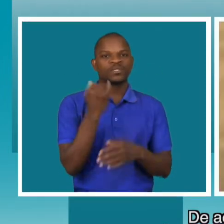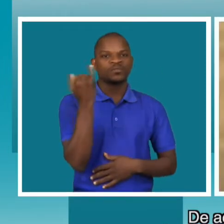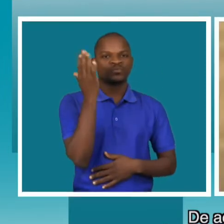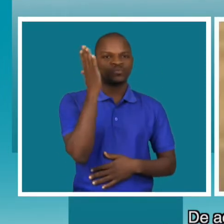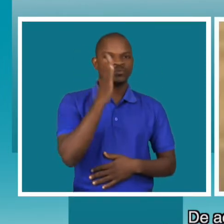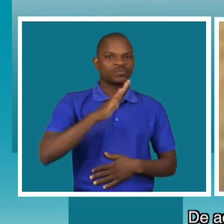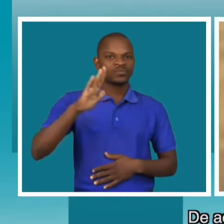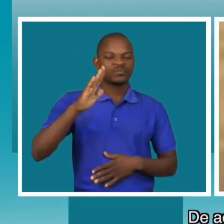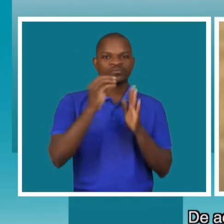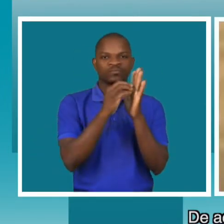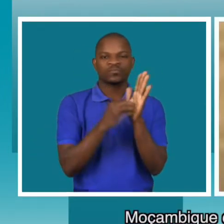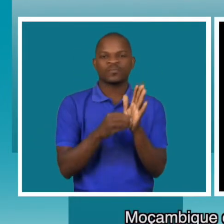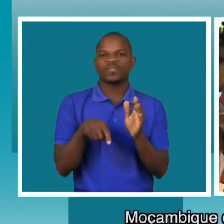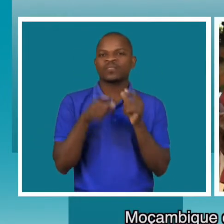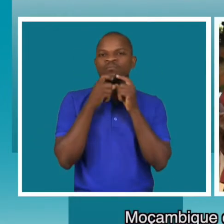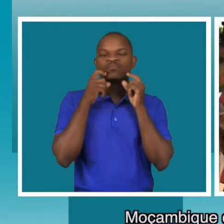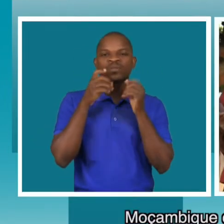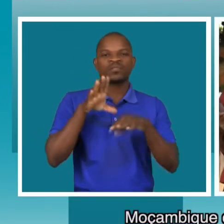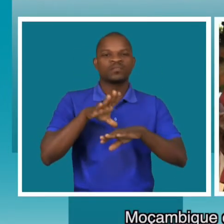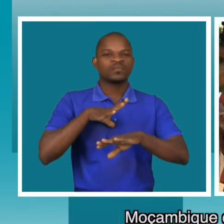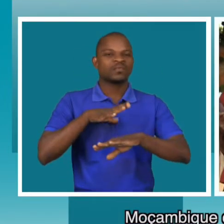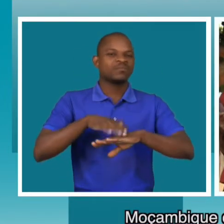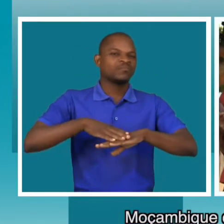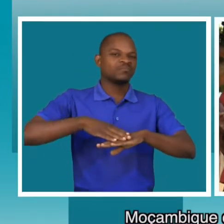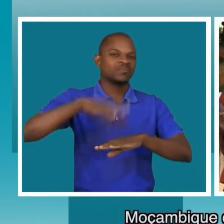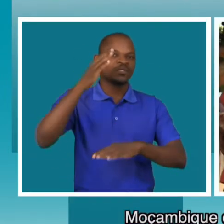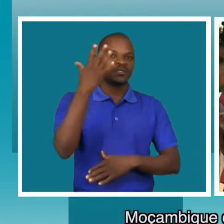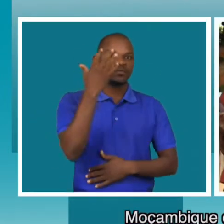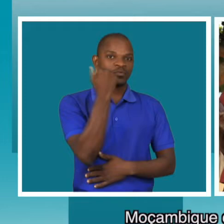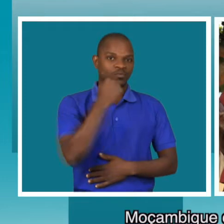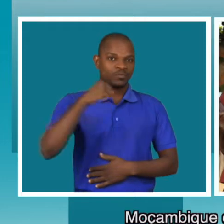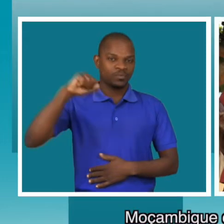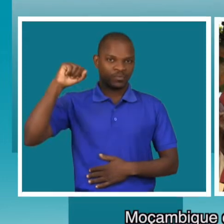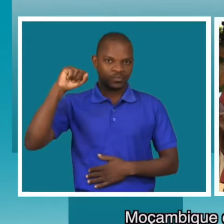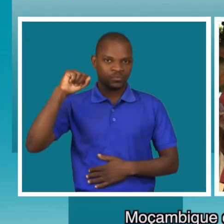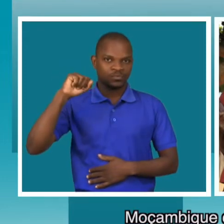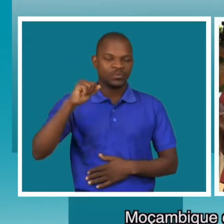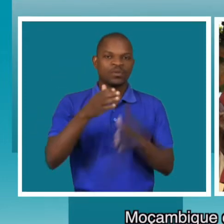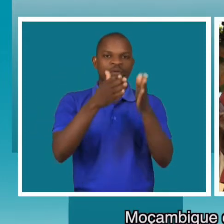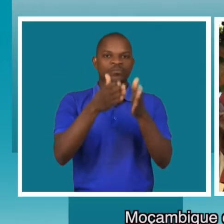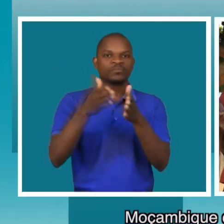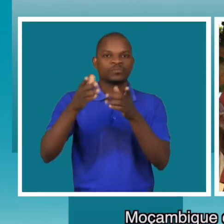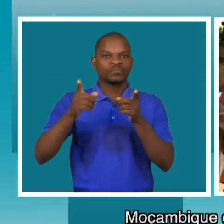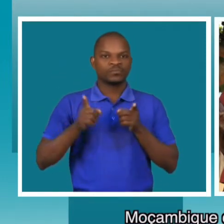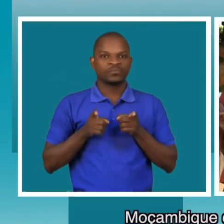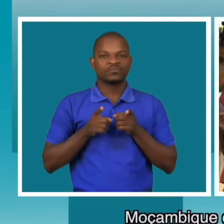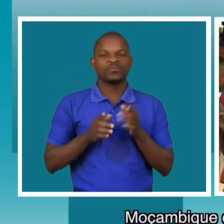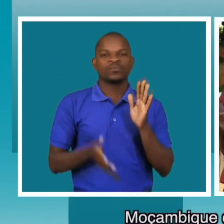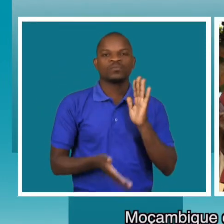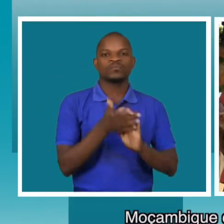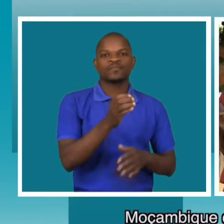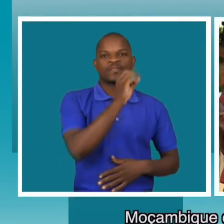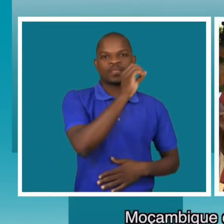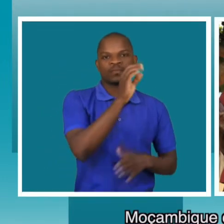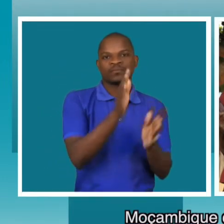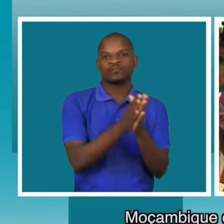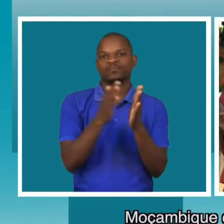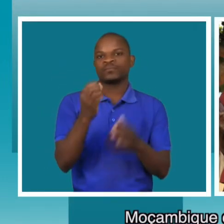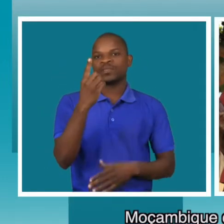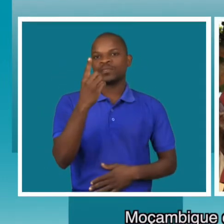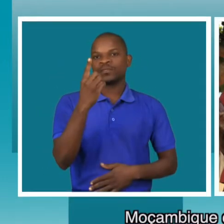Nacional de Estatística, Moçambique conta com mais de 5.791.519 raparigas dos 0 aos